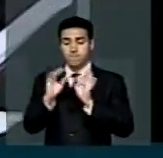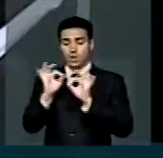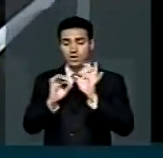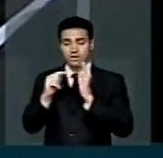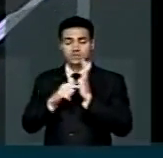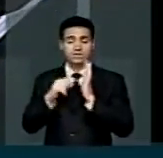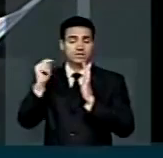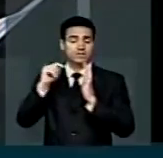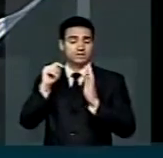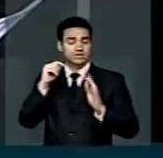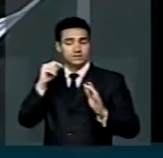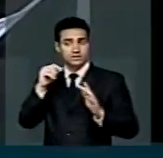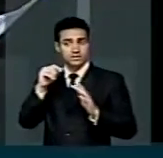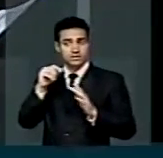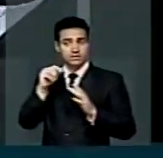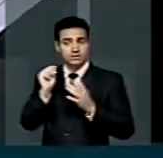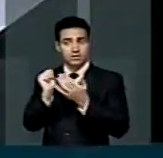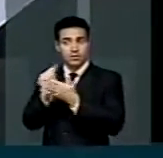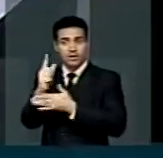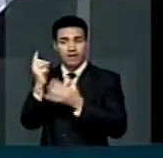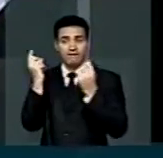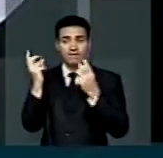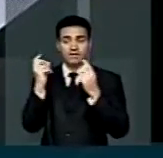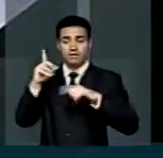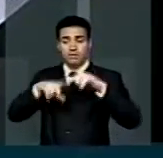impostos, importações e exportações. Essa